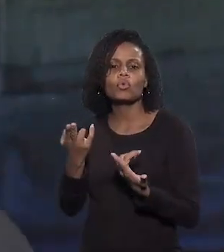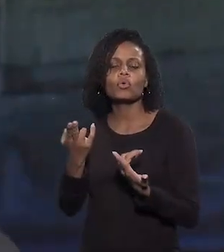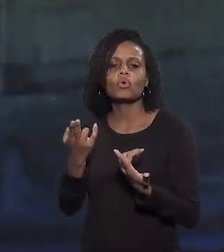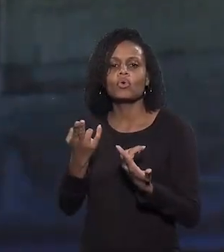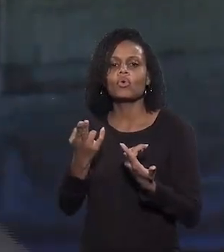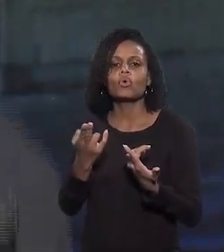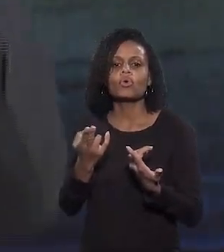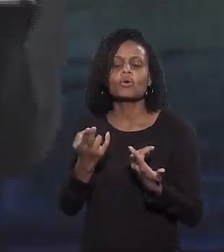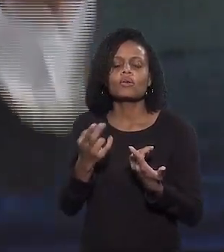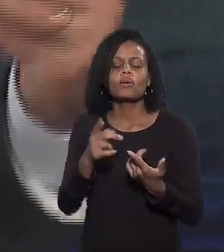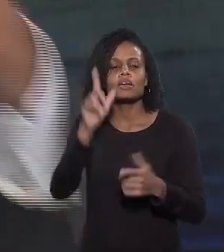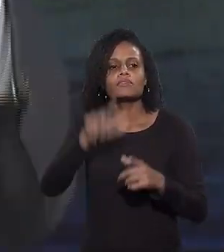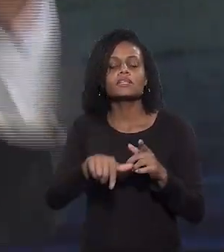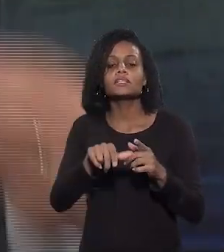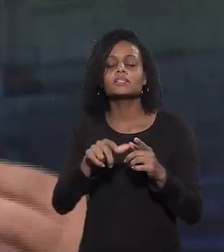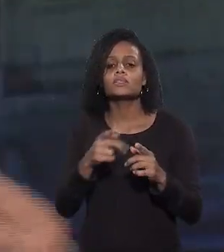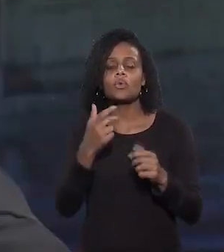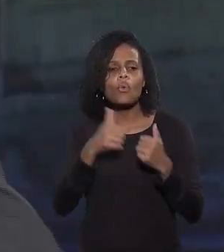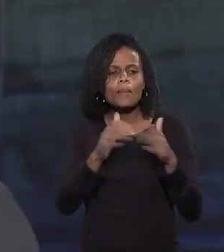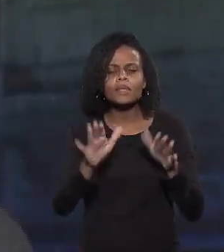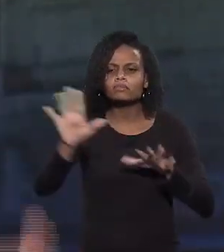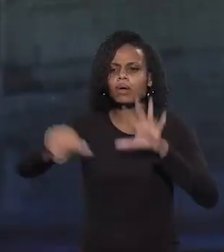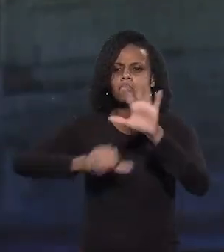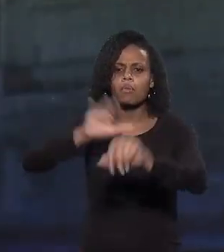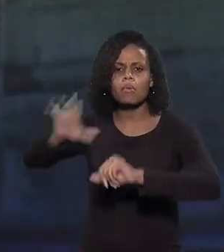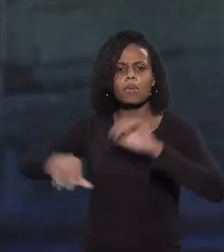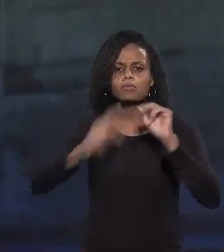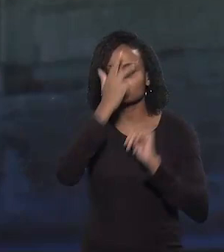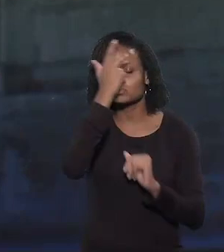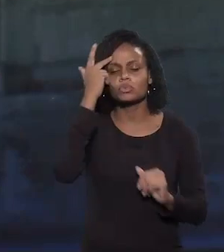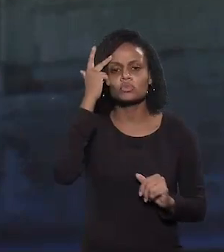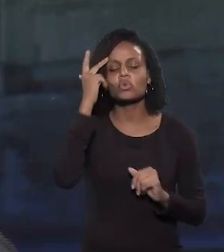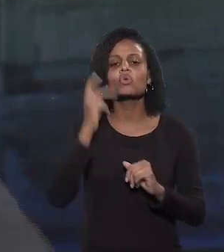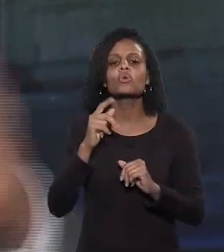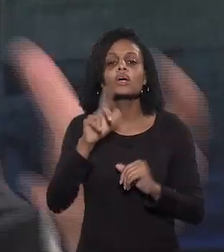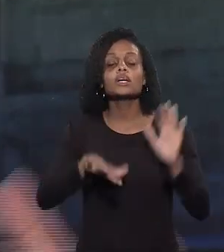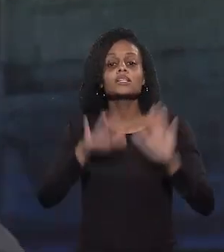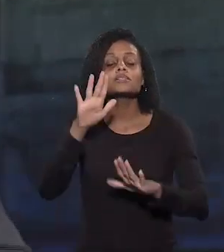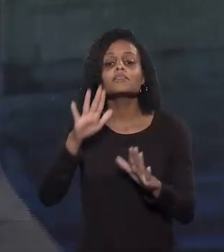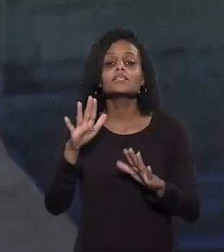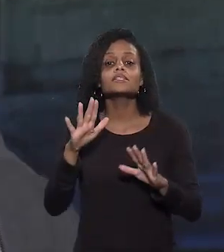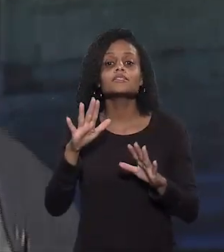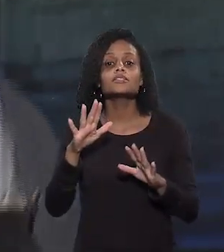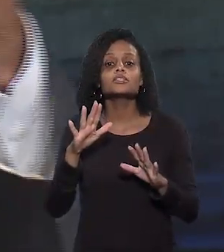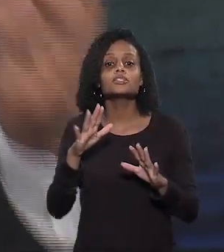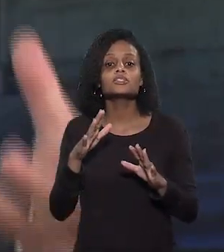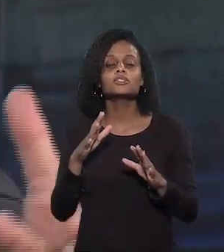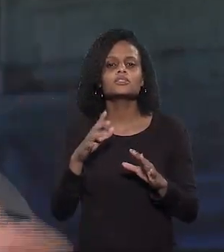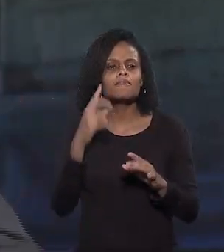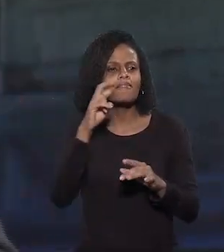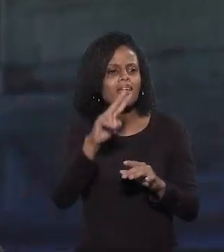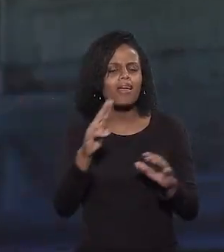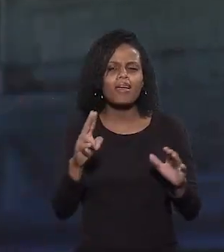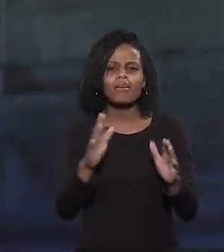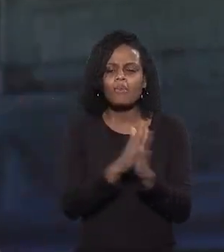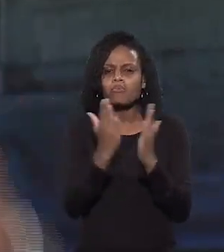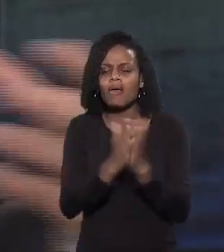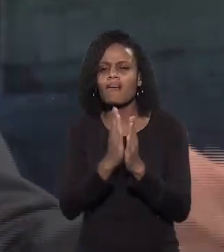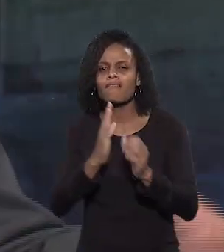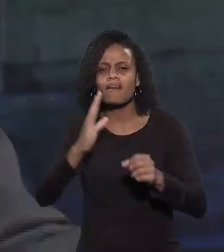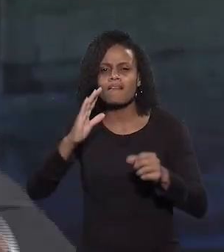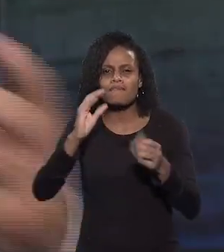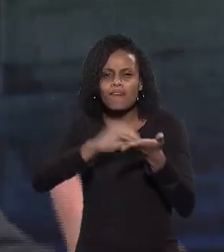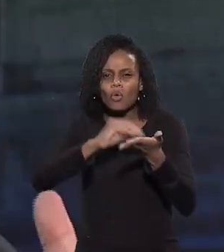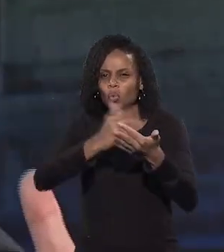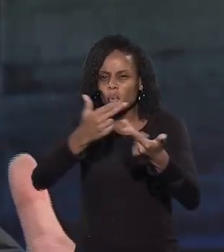padre, e no interior, nos grotões, começam a reunir as pessoas, às vezes não atendem às questões de salubridade